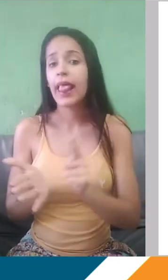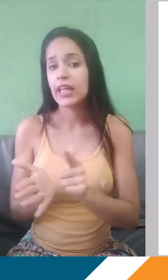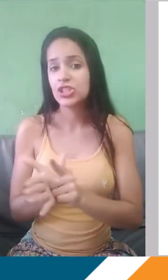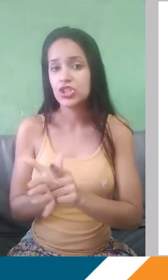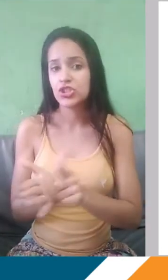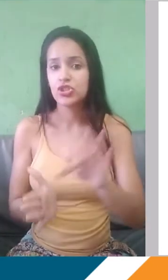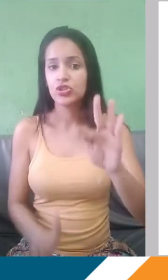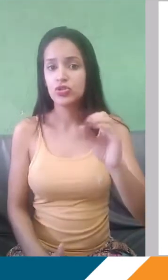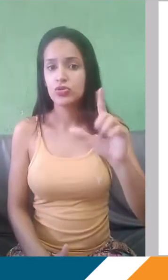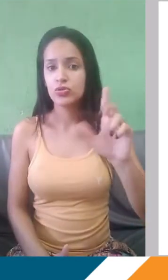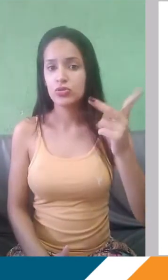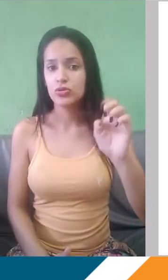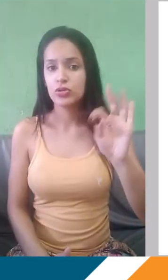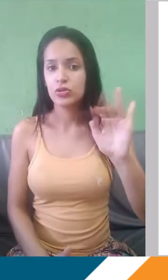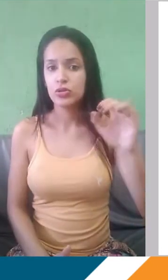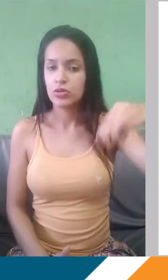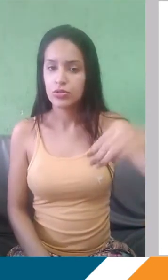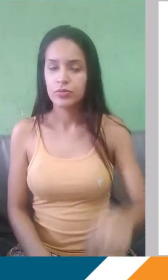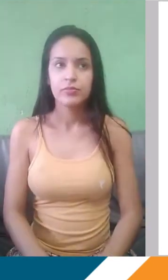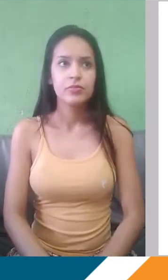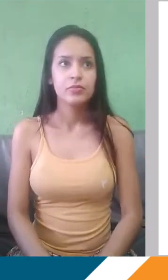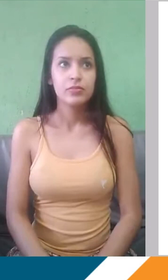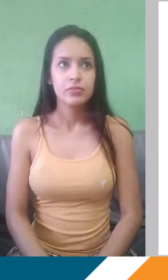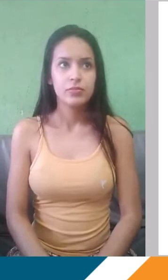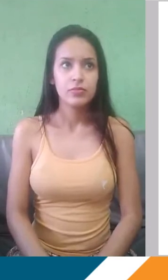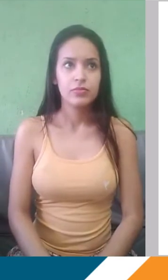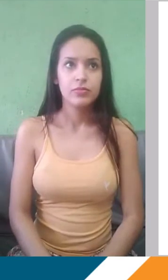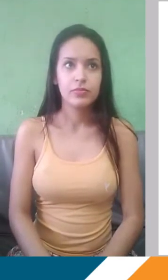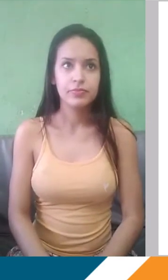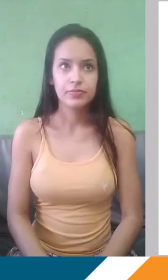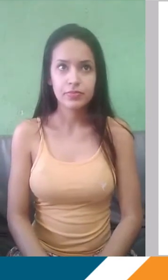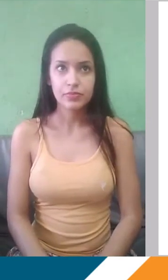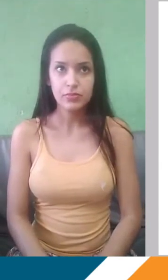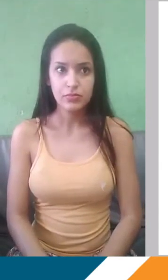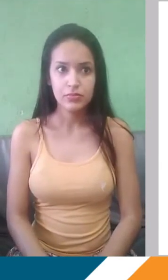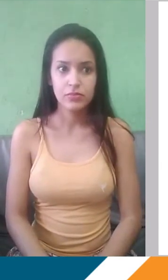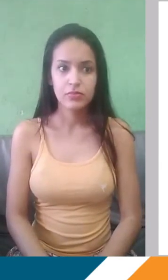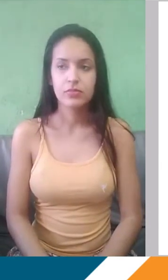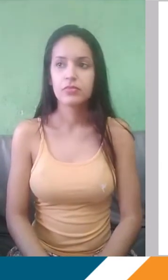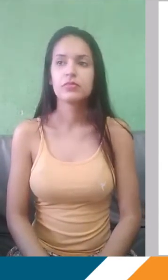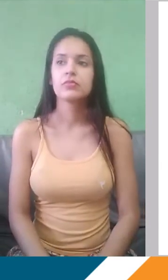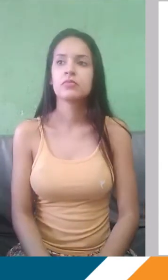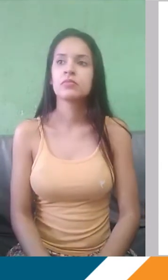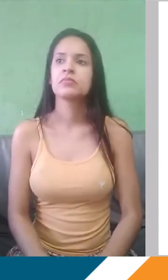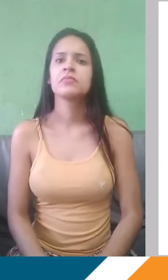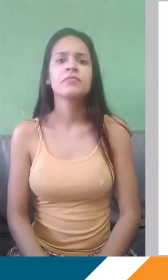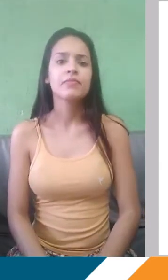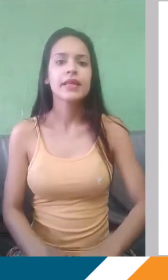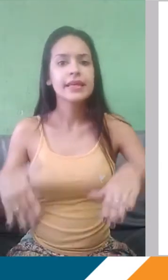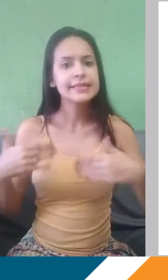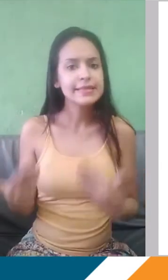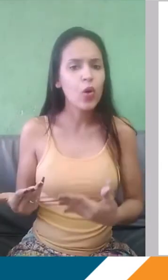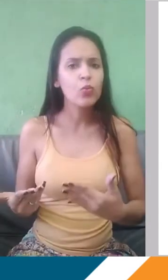inclui entre as personagens da história e parece ter a mesma idade que a moça de Montes Claros, e junto com a prima